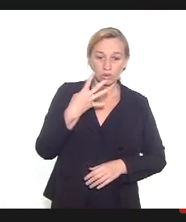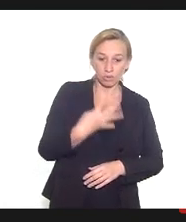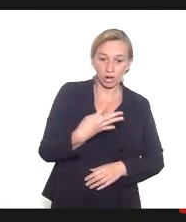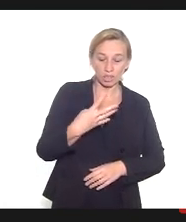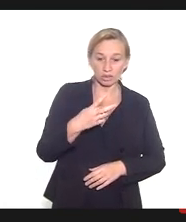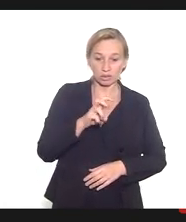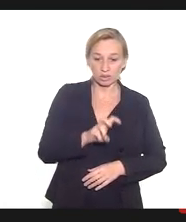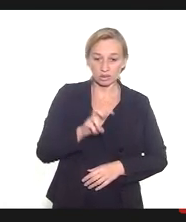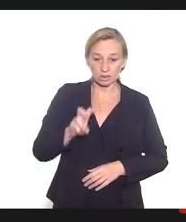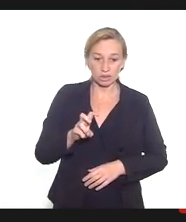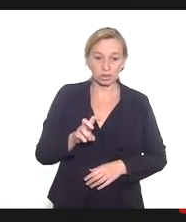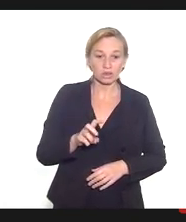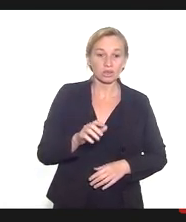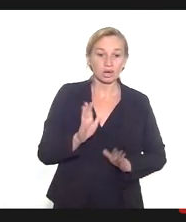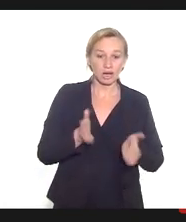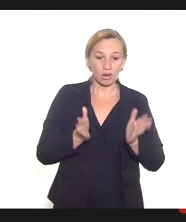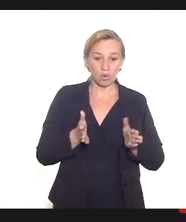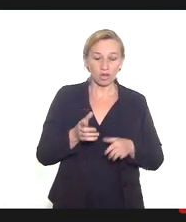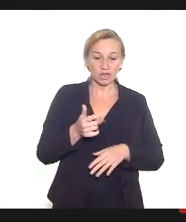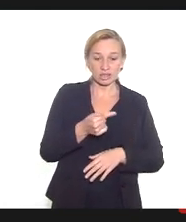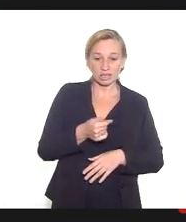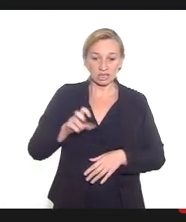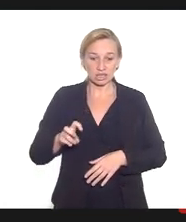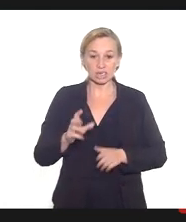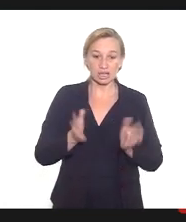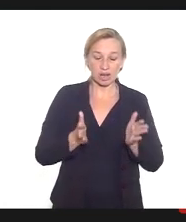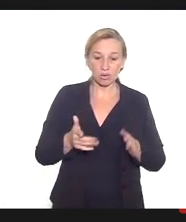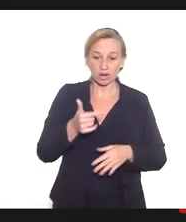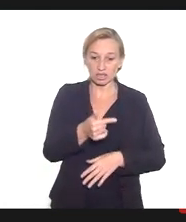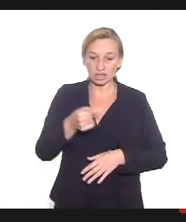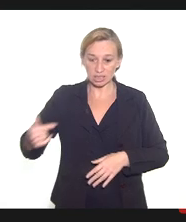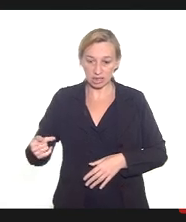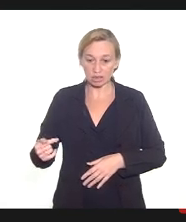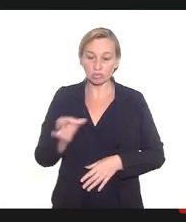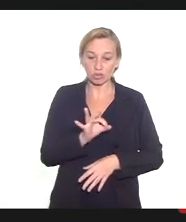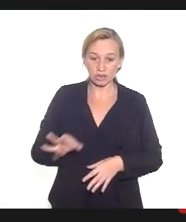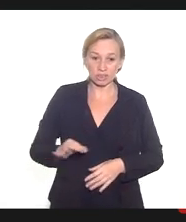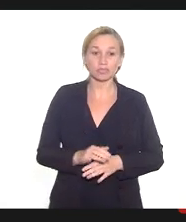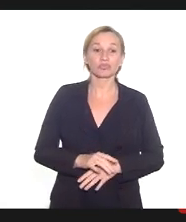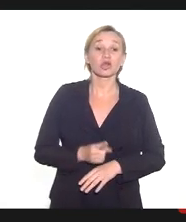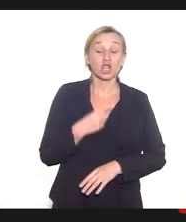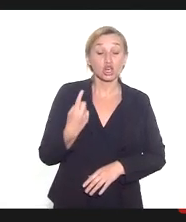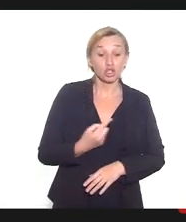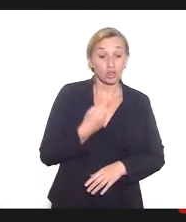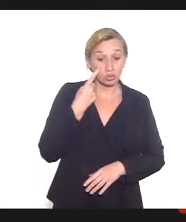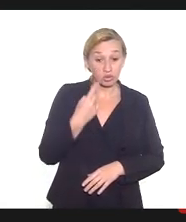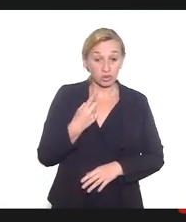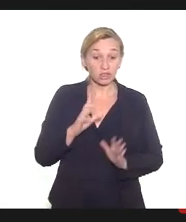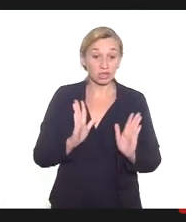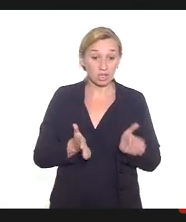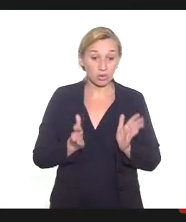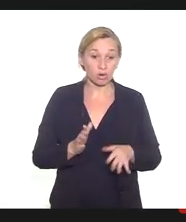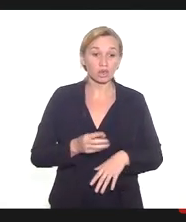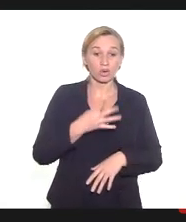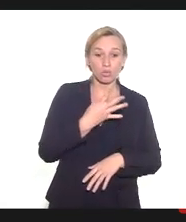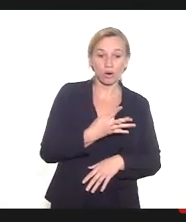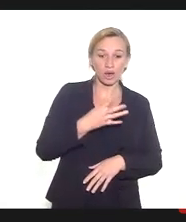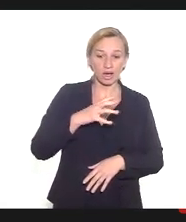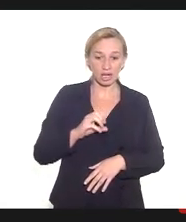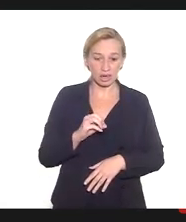sete e meio por cento e agora é de ir 17 por Oi e a gente está numa situação de cerca de